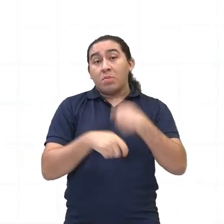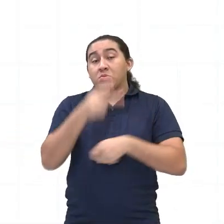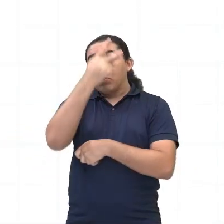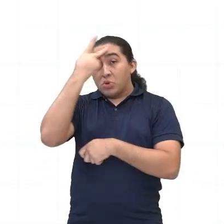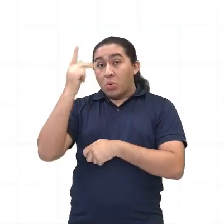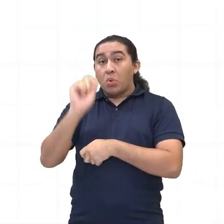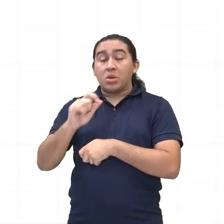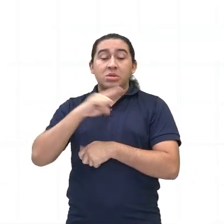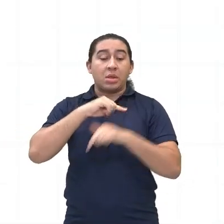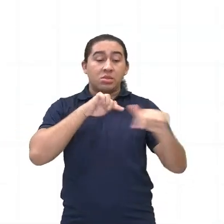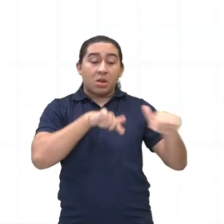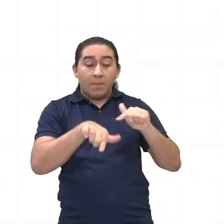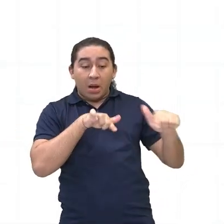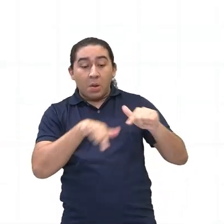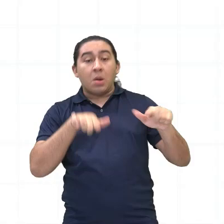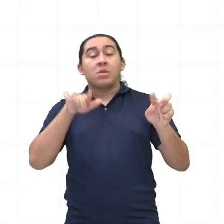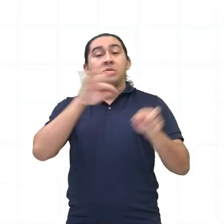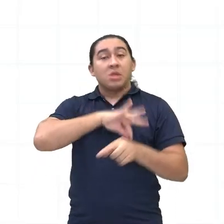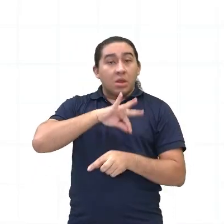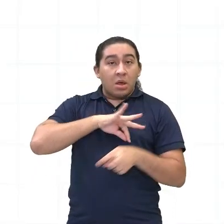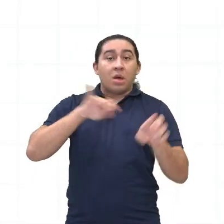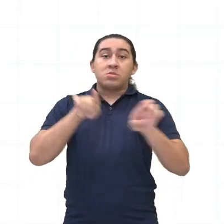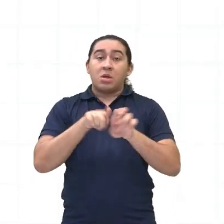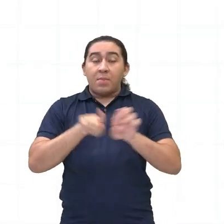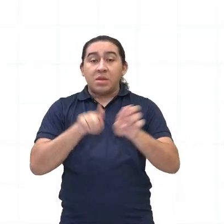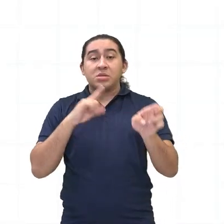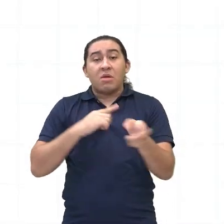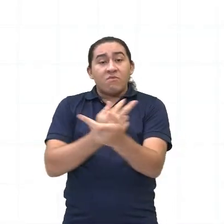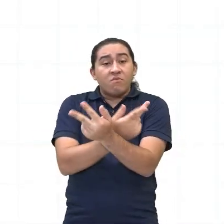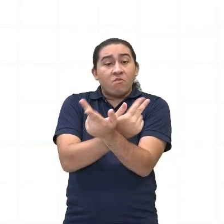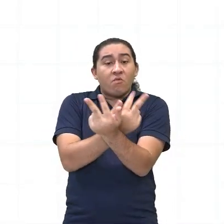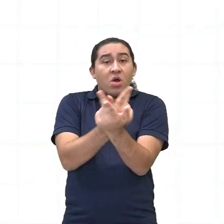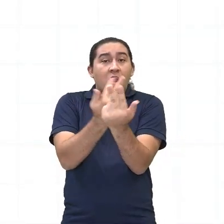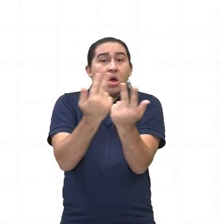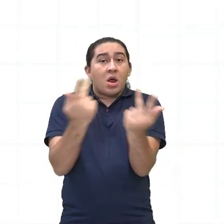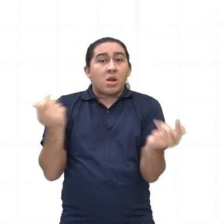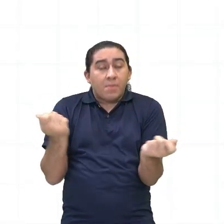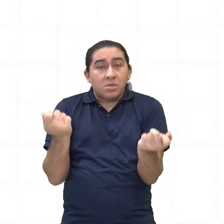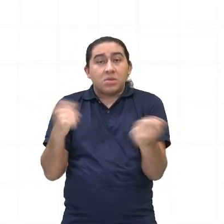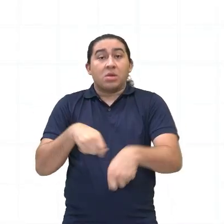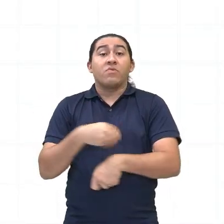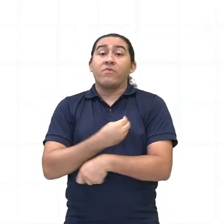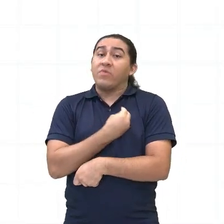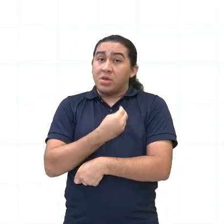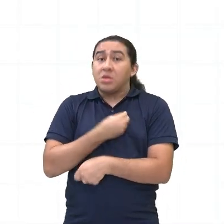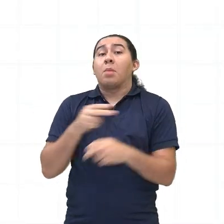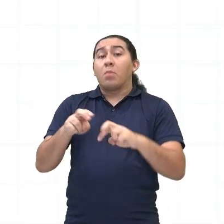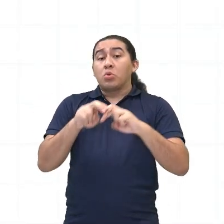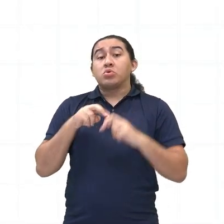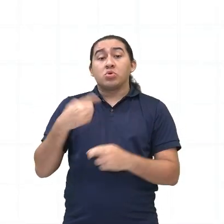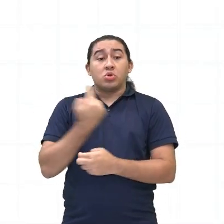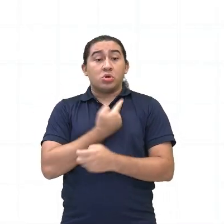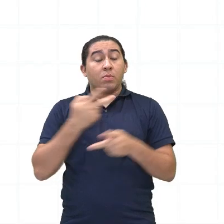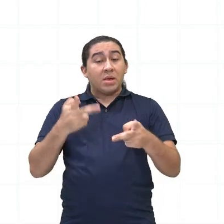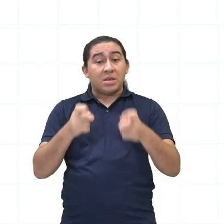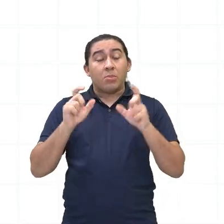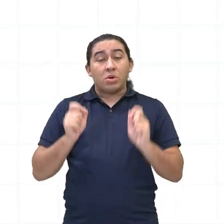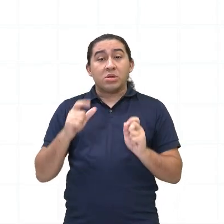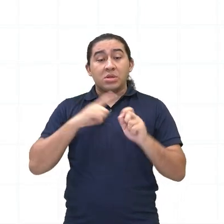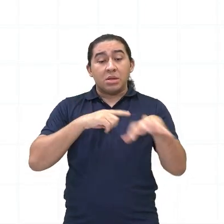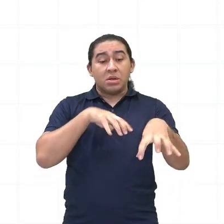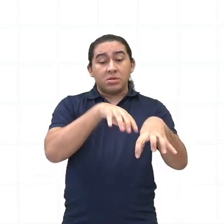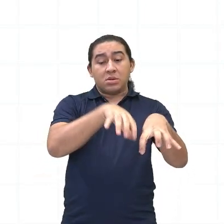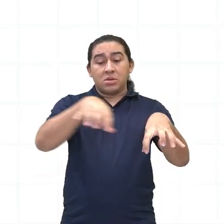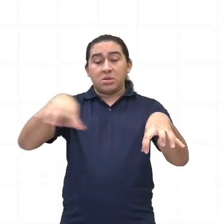elas trabalham, elas têm diferentes modos de vida. Então, é a partir daí que a gente observa os setores da